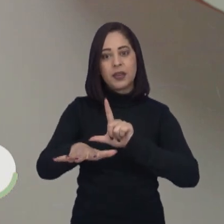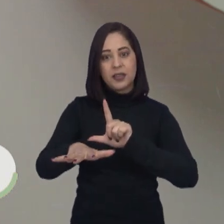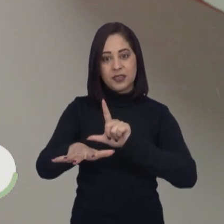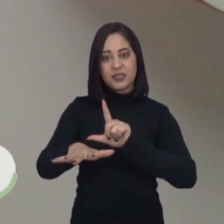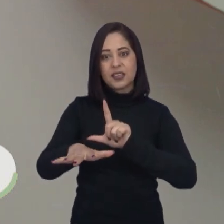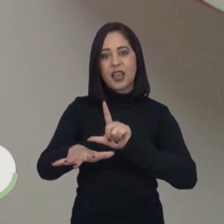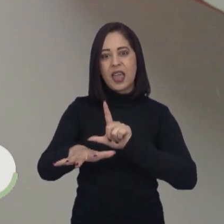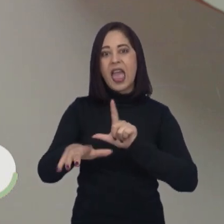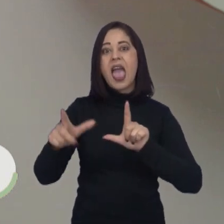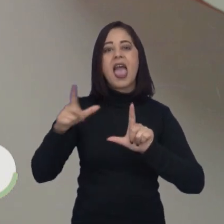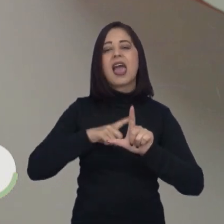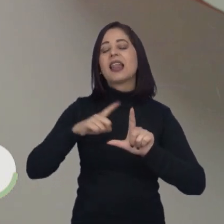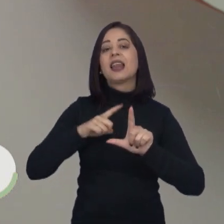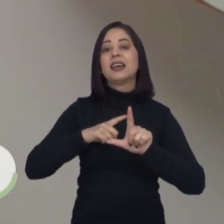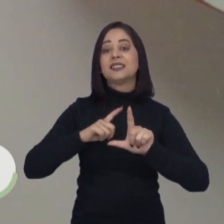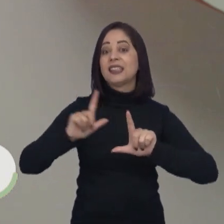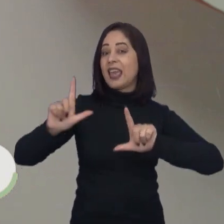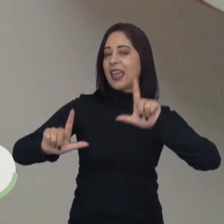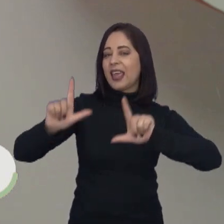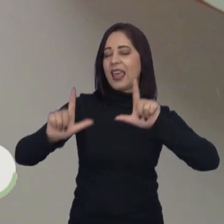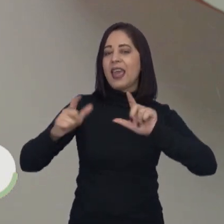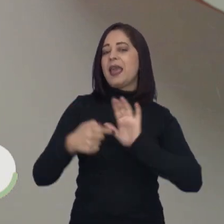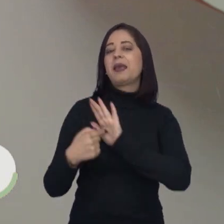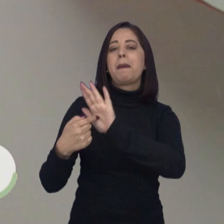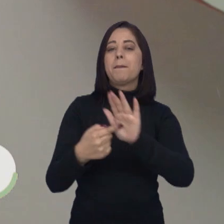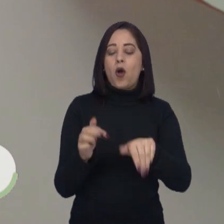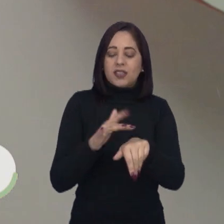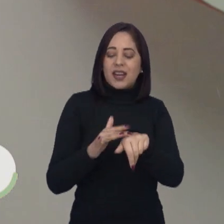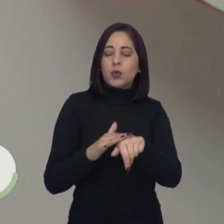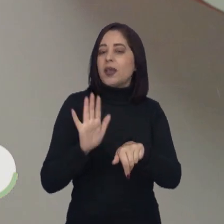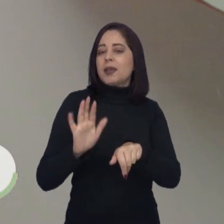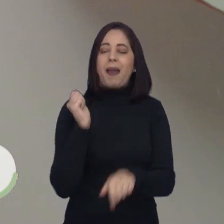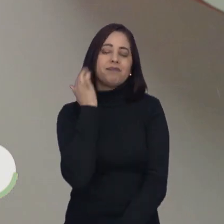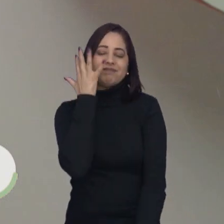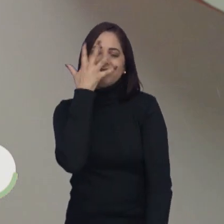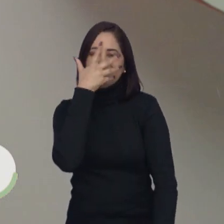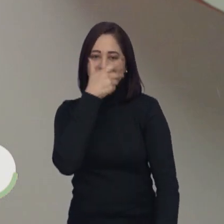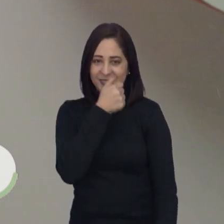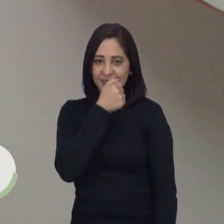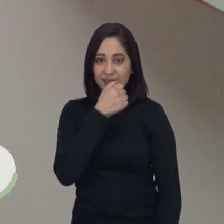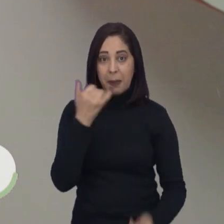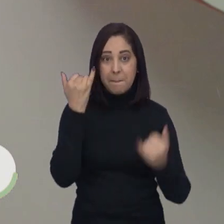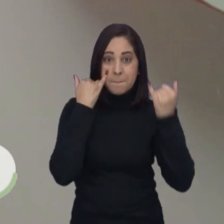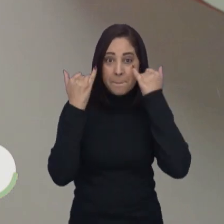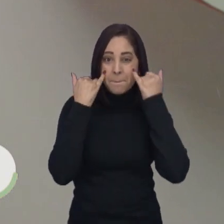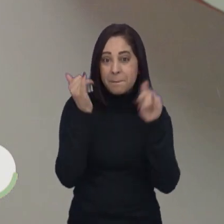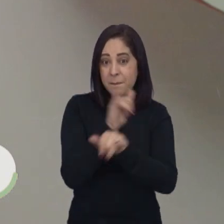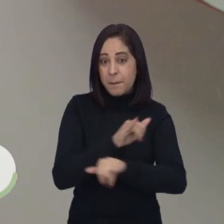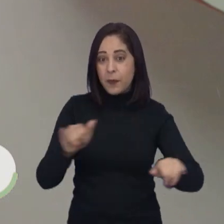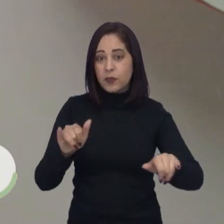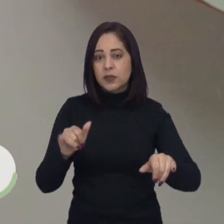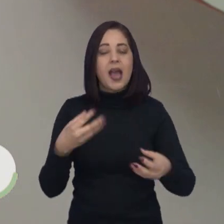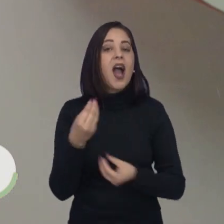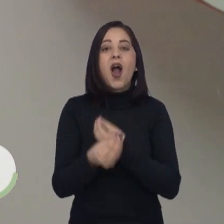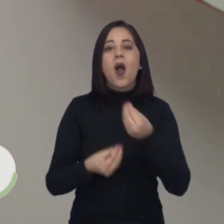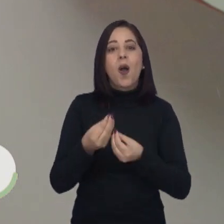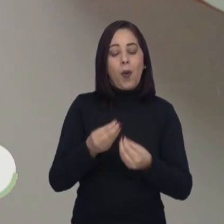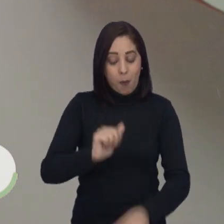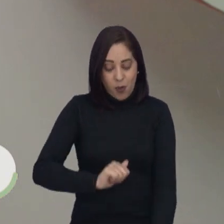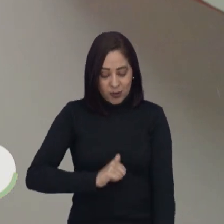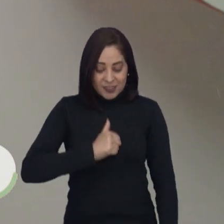uma página, a Vitilinda. E aí, ela vai ajudar a gente com informações importantíssimas como trabalhar